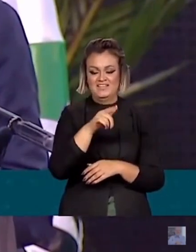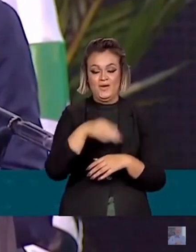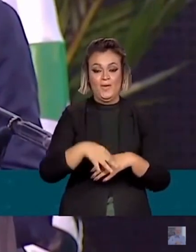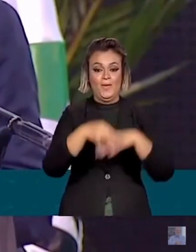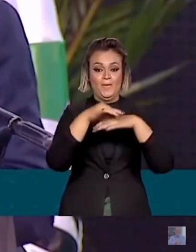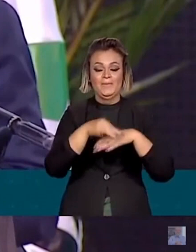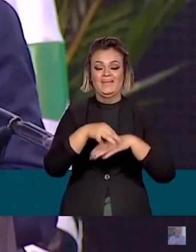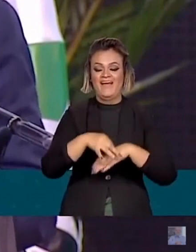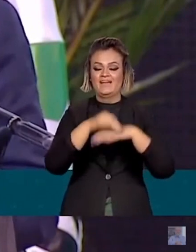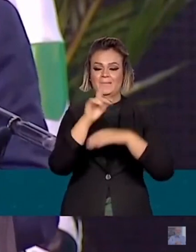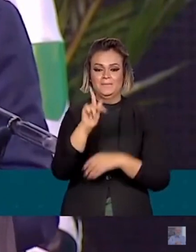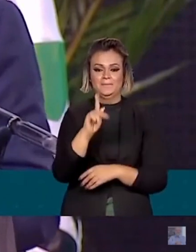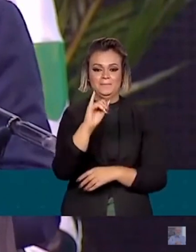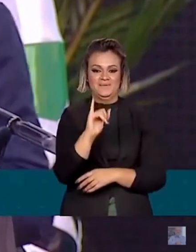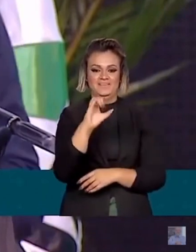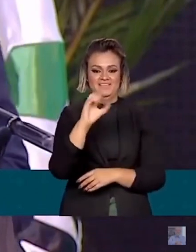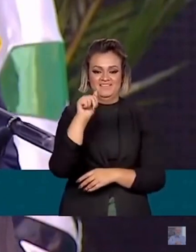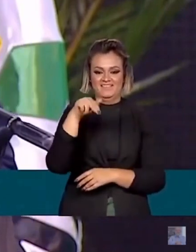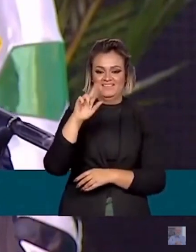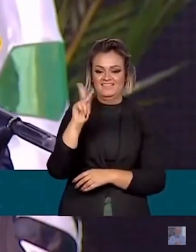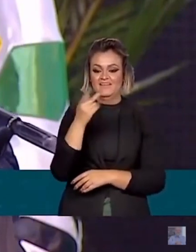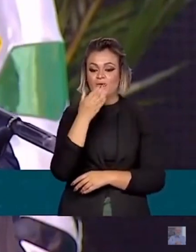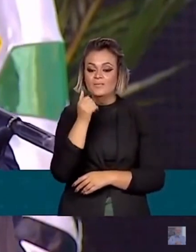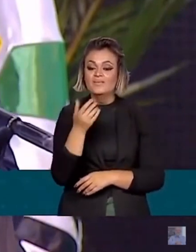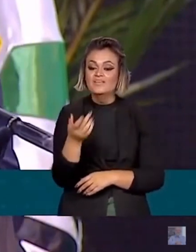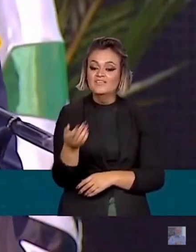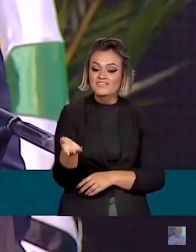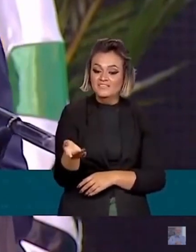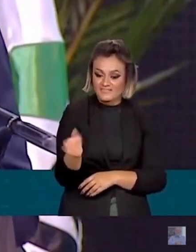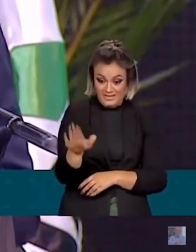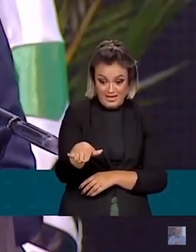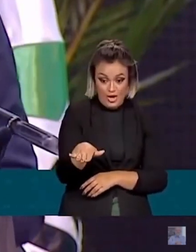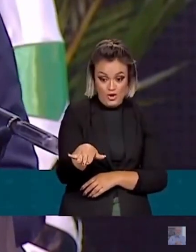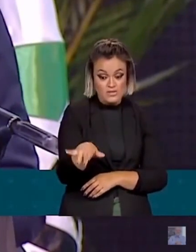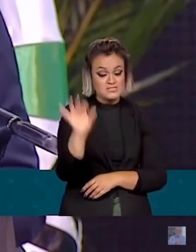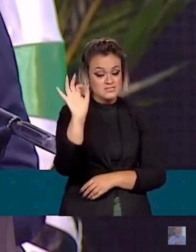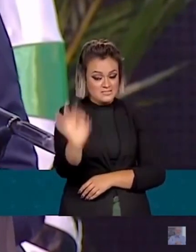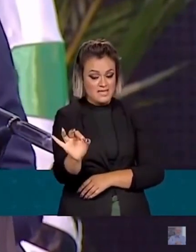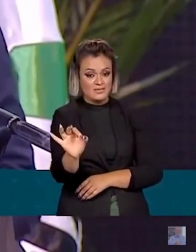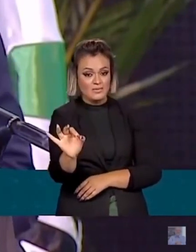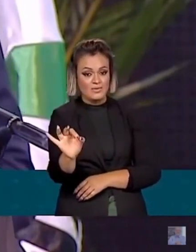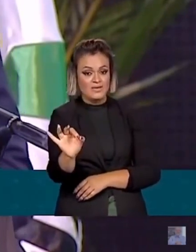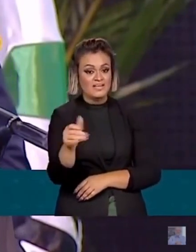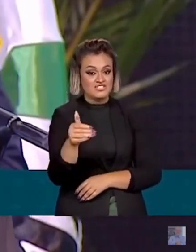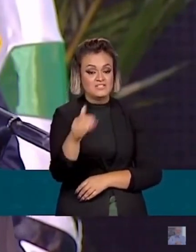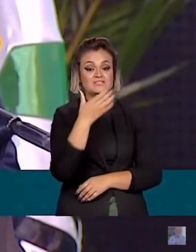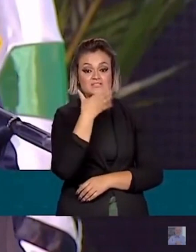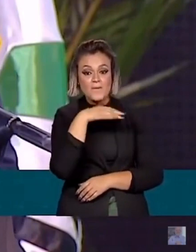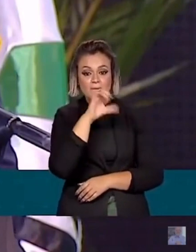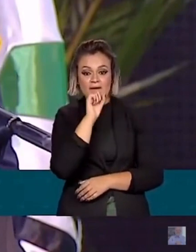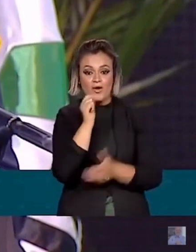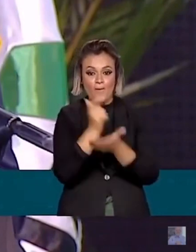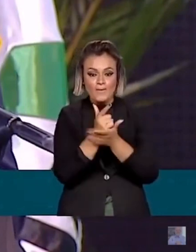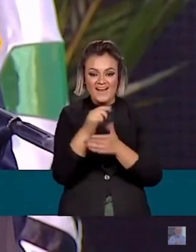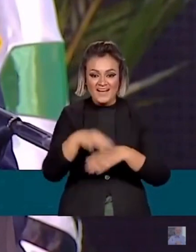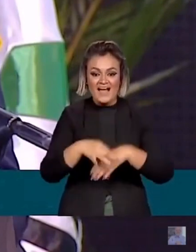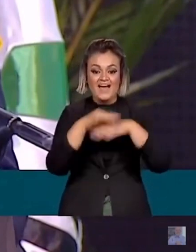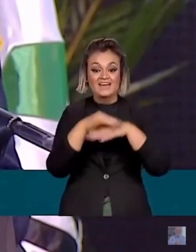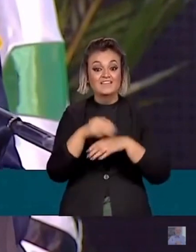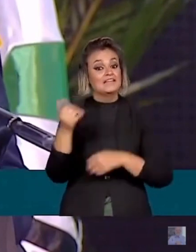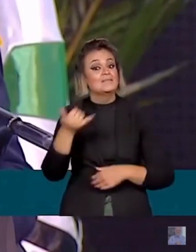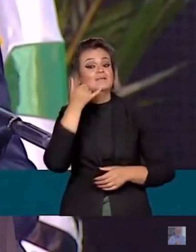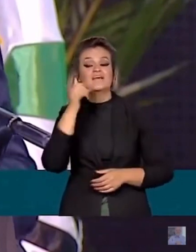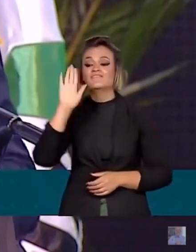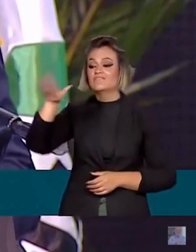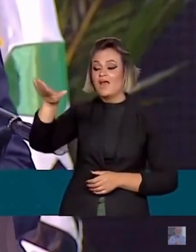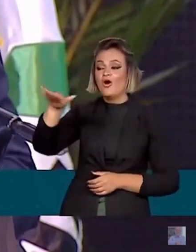picanha né mas ó Cadê esse garoto ele pode fica certo que quando o pai dele comprar a primeira picanha ele vai ter que me ligar e